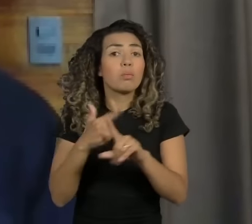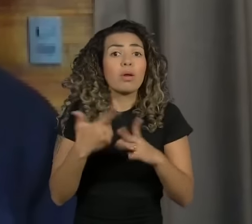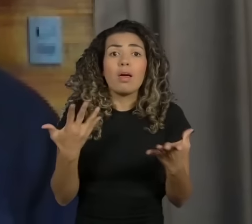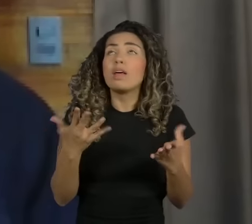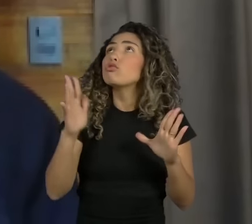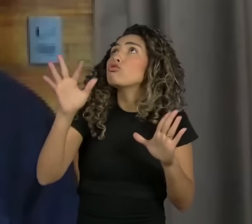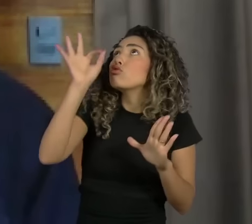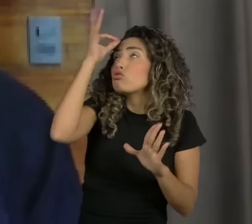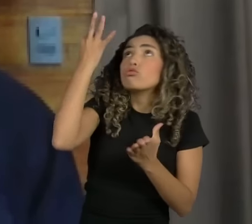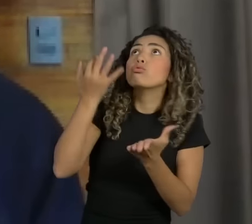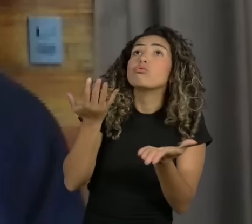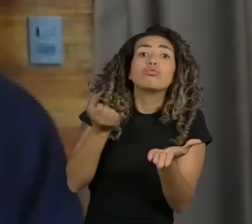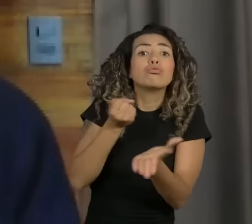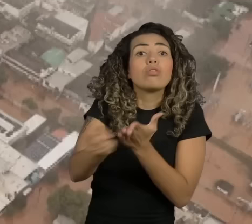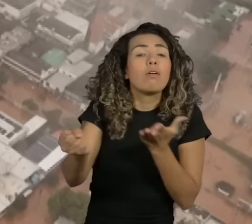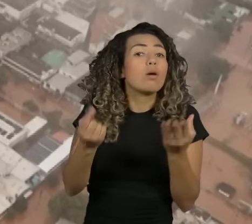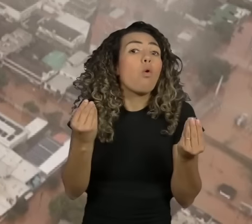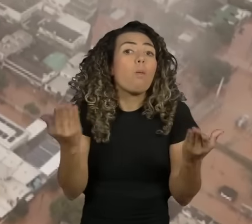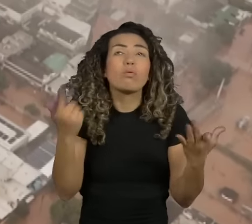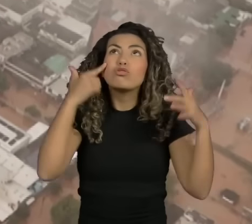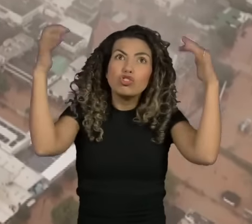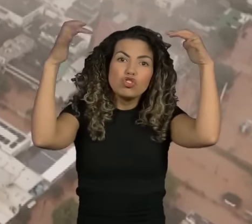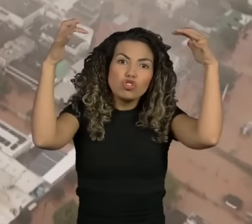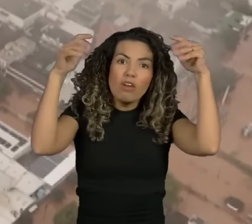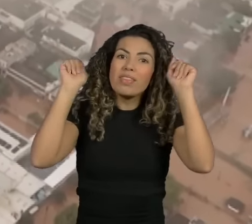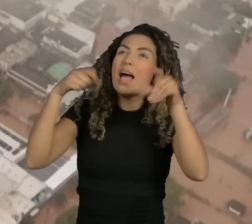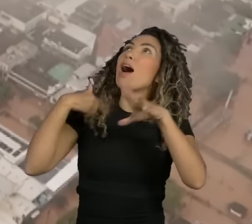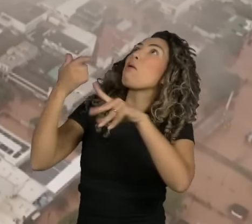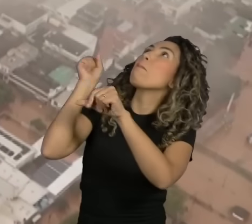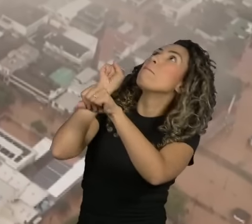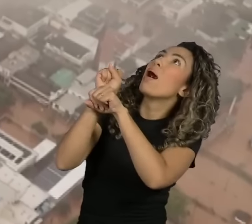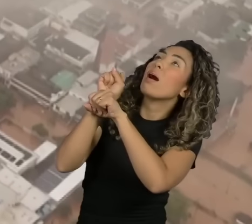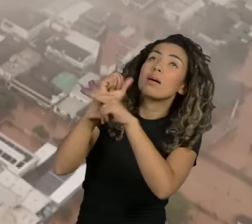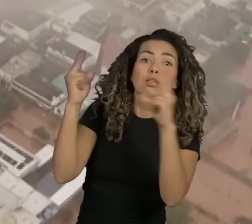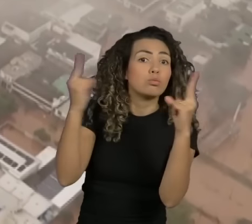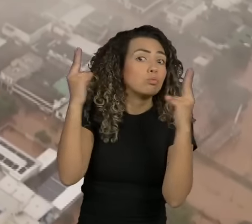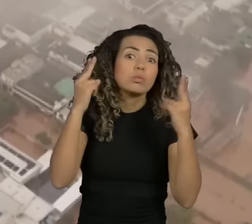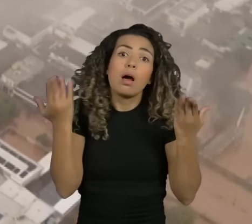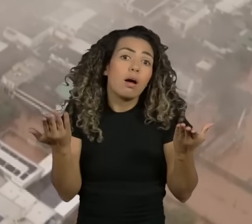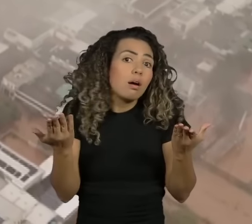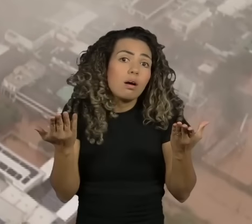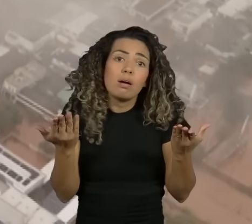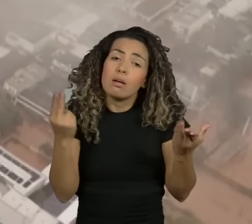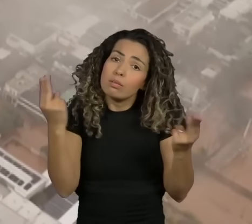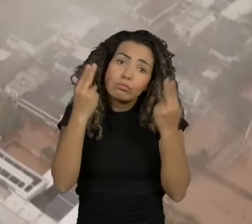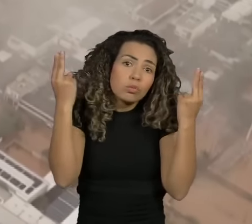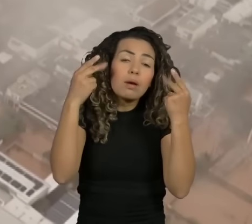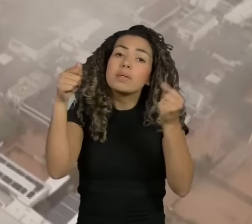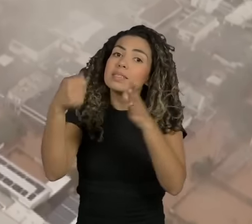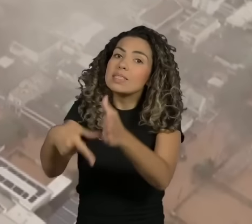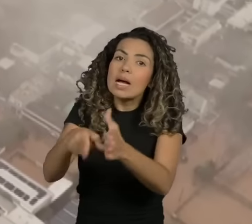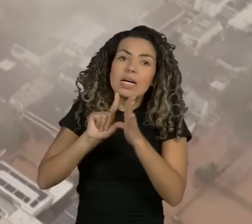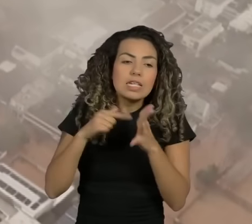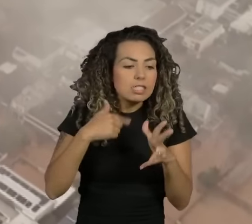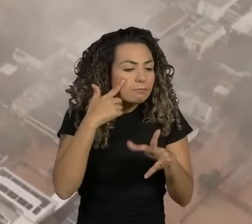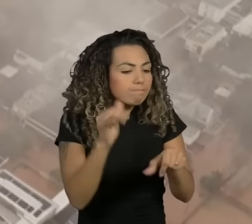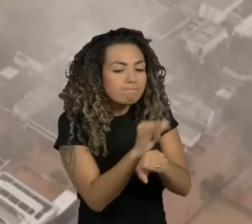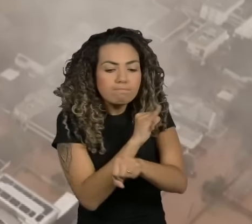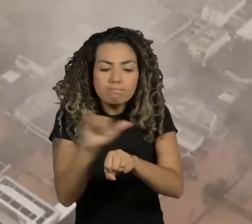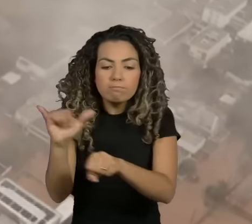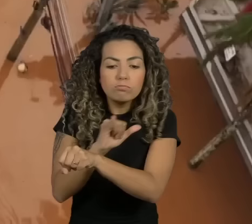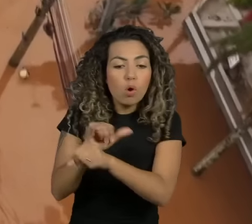para você parar uma chuva muito volumosa que vai acontecer. Então tem que ter planos de resgate da